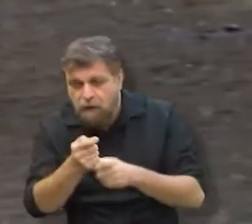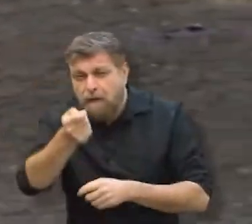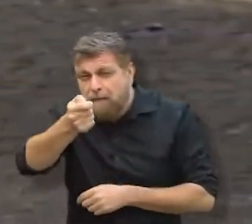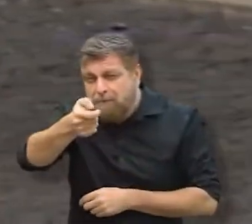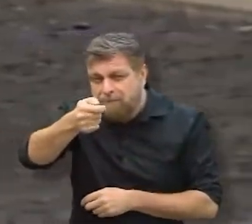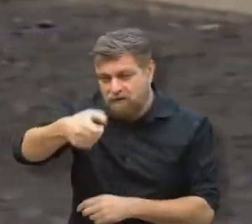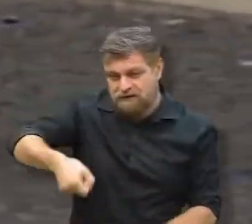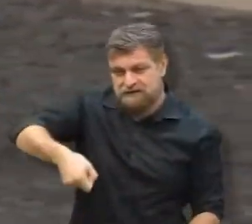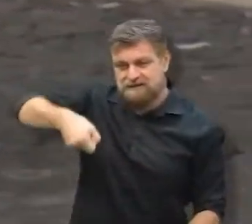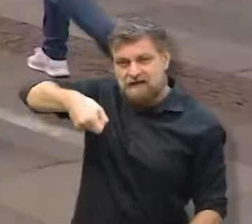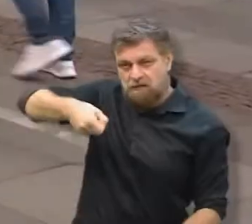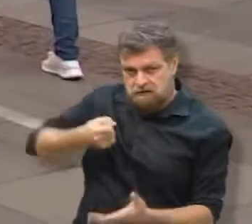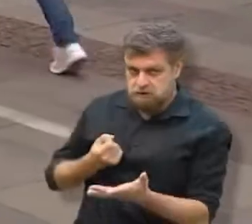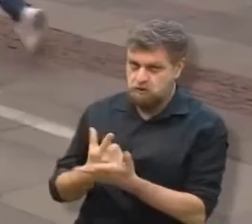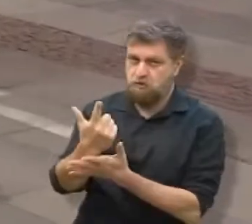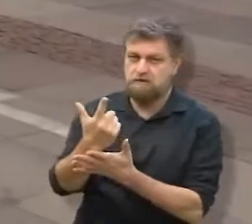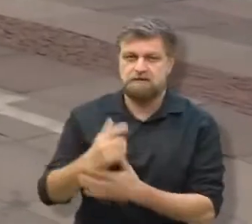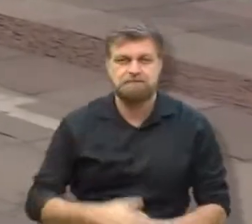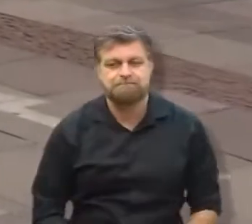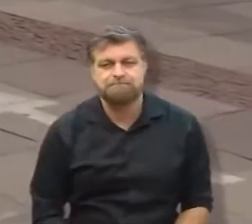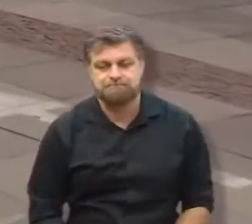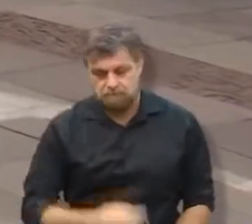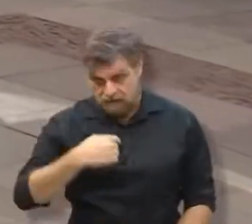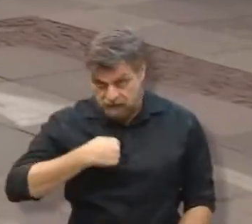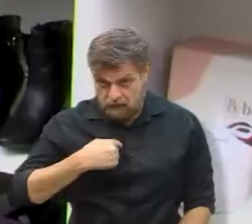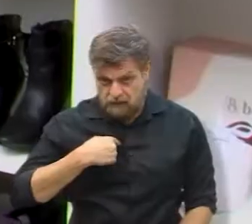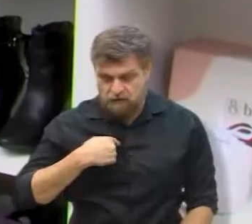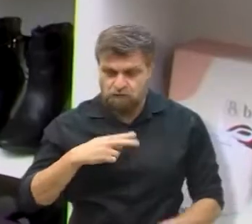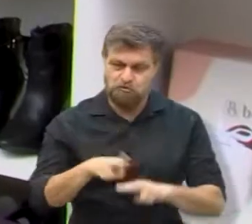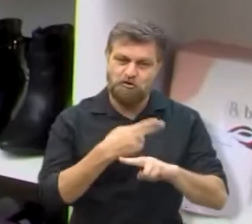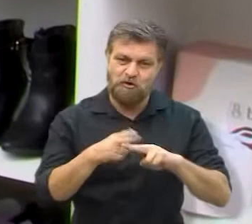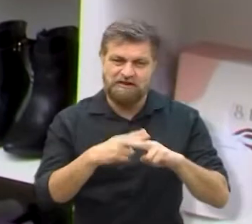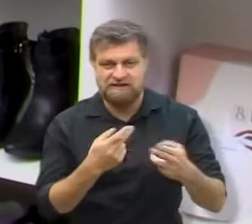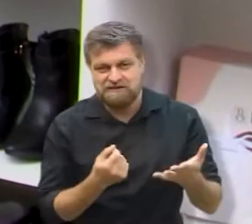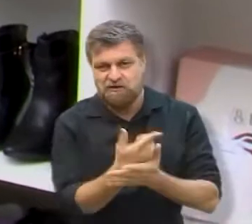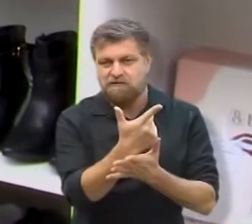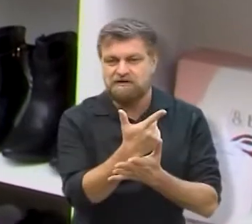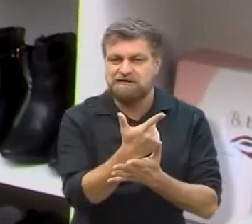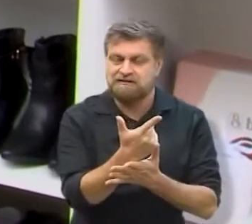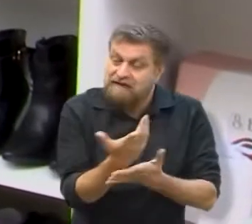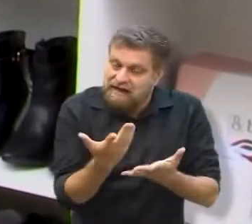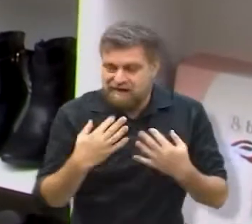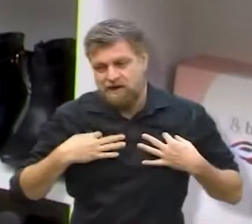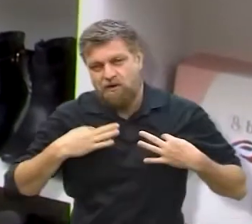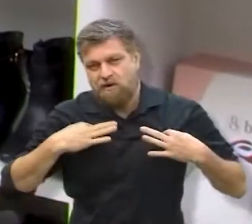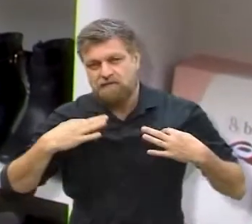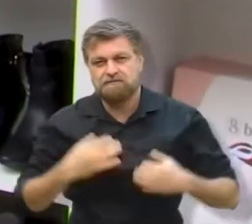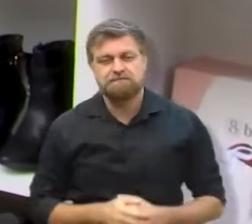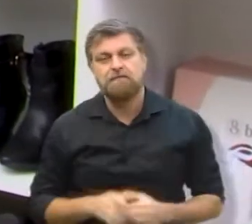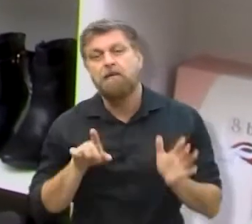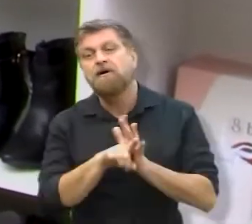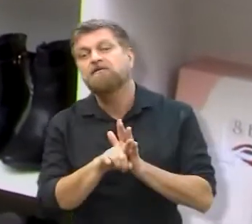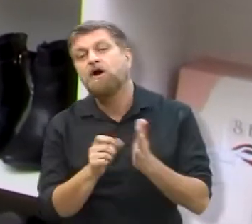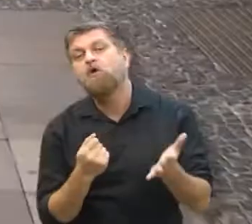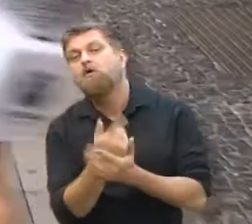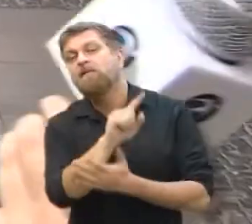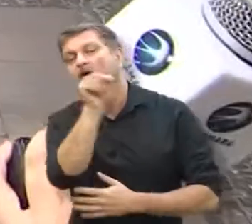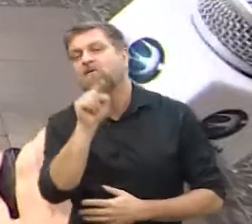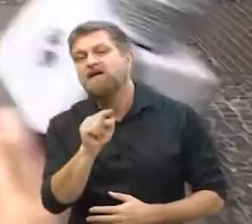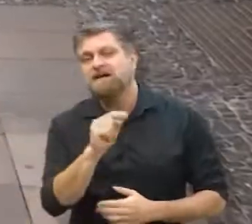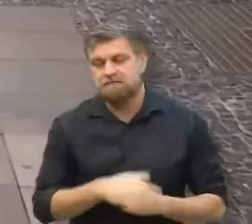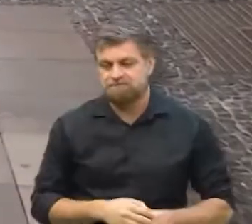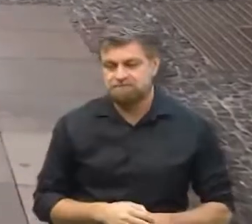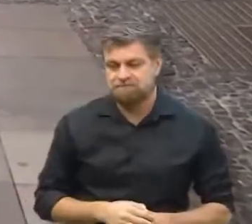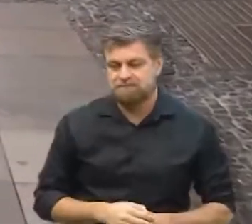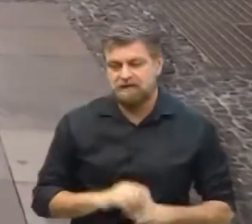e algumas, mesmo que tímidas, sacolas de compras. Eu saí comprando chocolate e roupa. O que é que